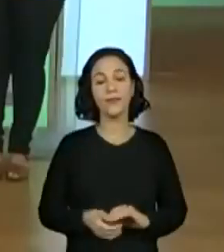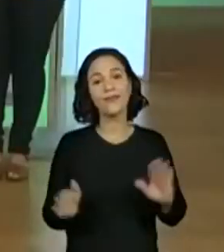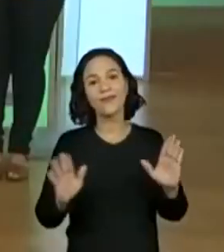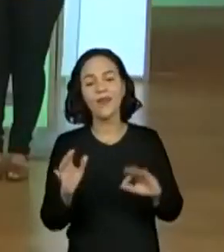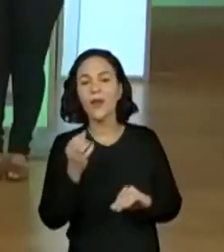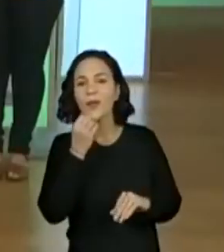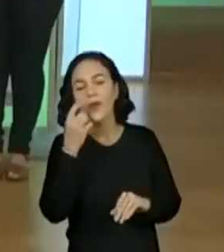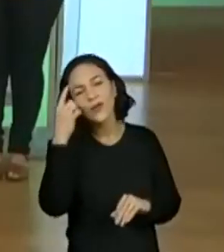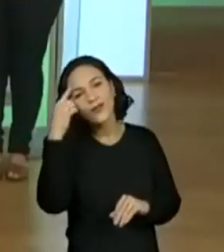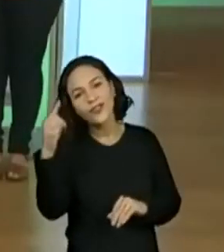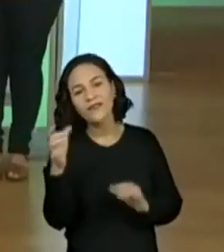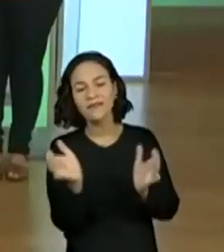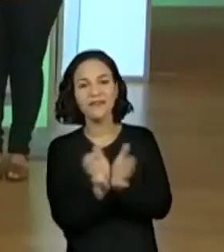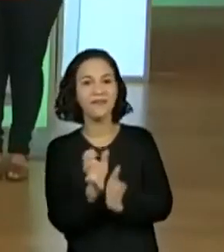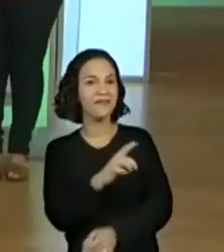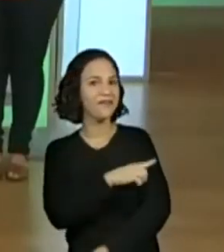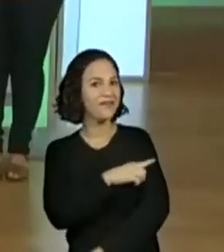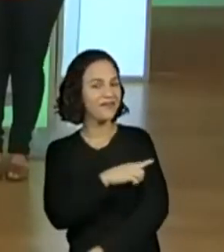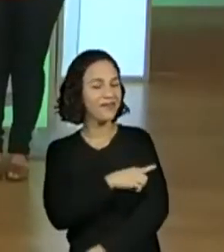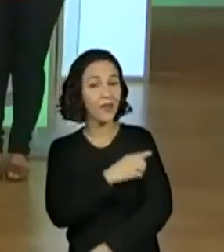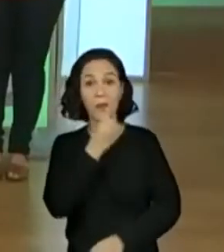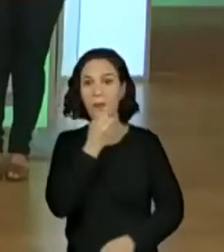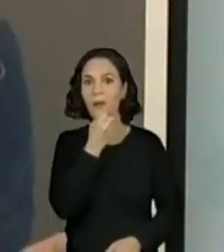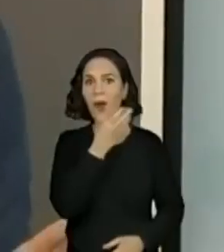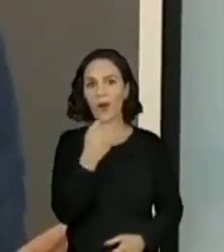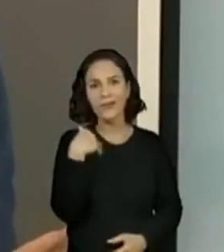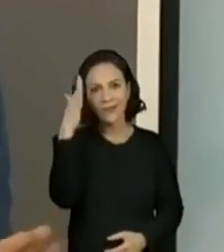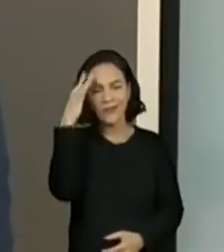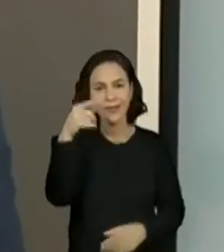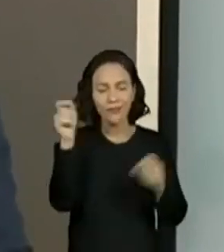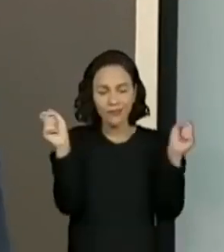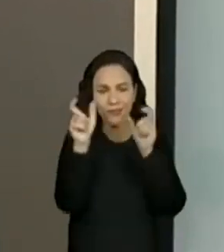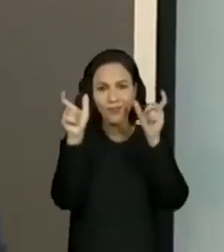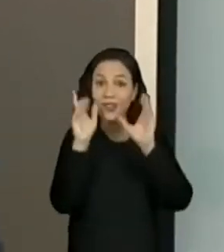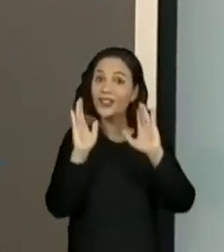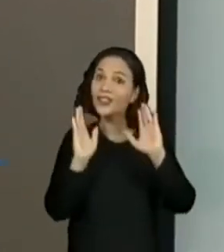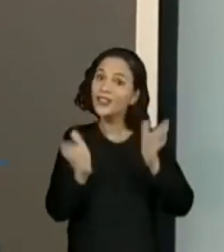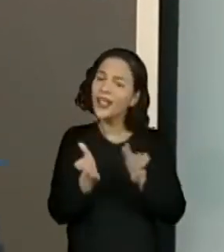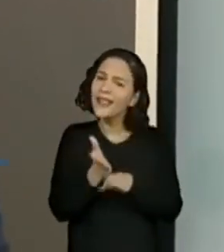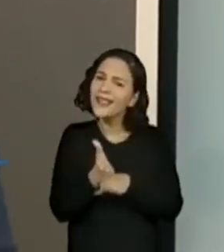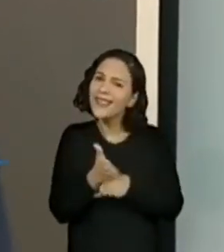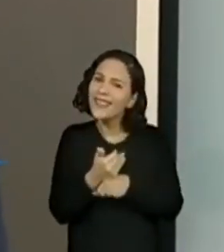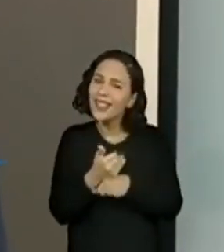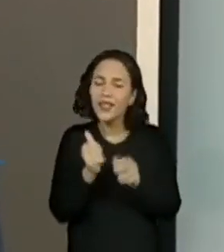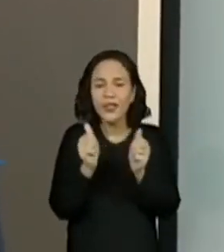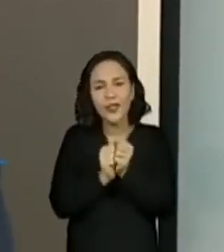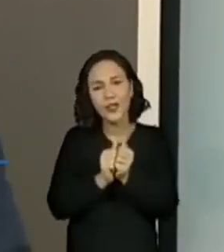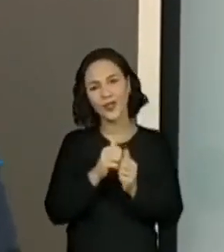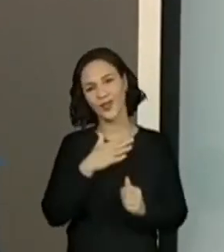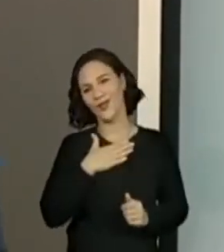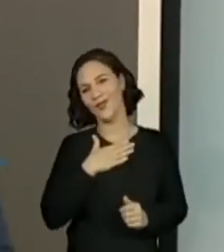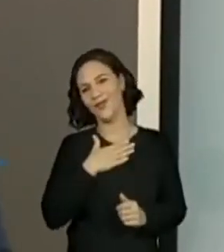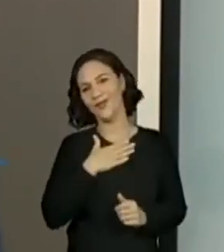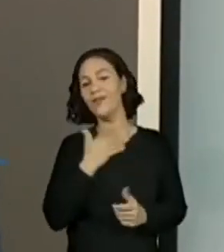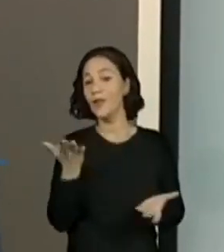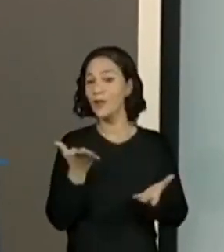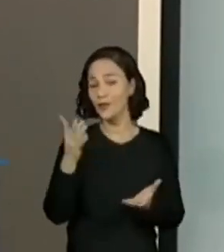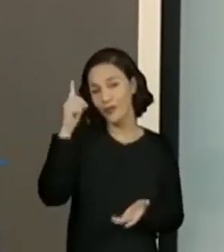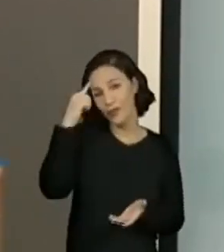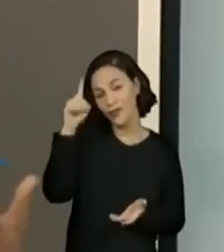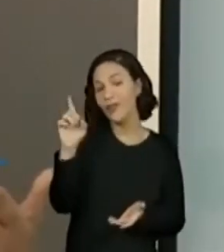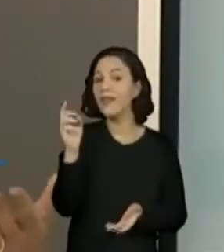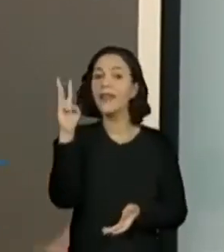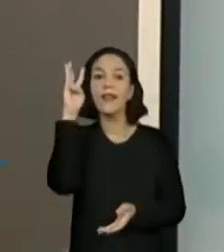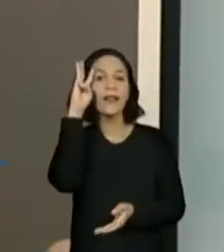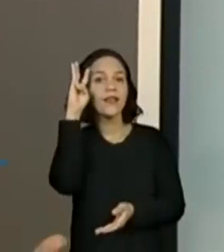Bom dia, turminha do primeiro ano! Que bom saber que você está aí com a gente logo cedinho, nessa manhã de terça-feira, para a